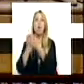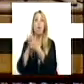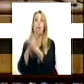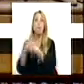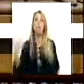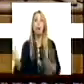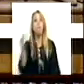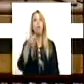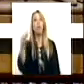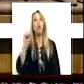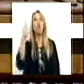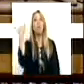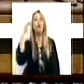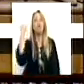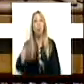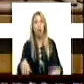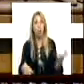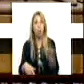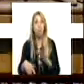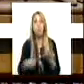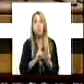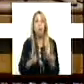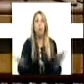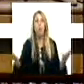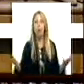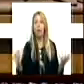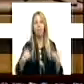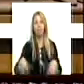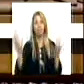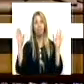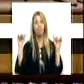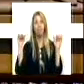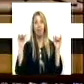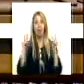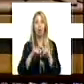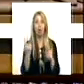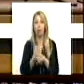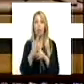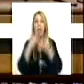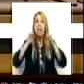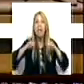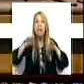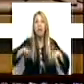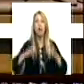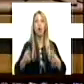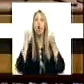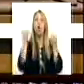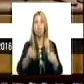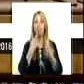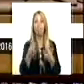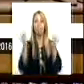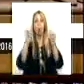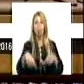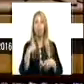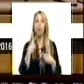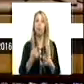Portas ou se era Passos Coelho. Foi o adeus às inevitabilidades e o regresso ao respeito pela nossa Constituição. Chegou